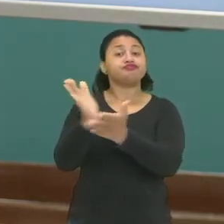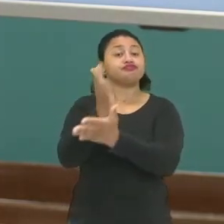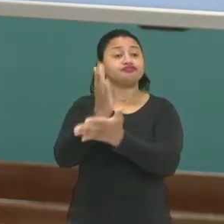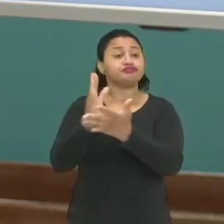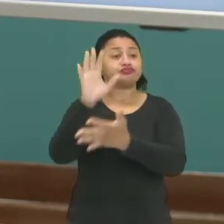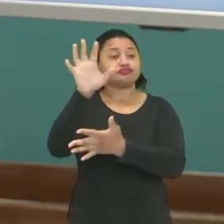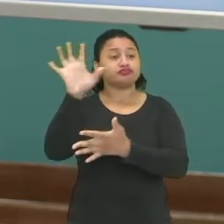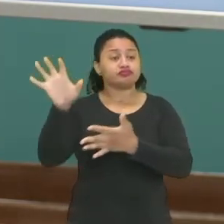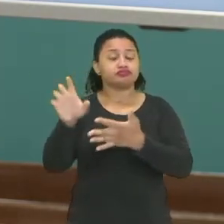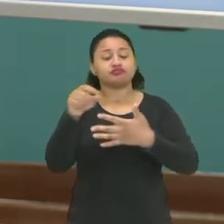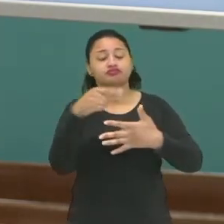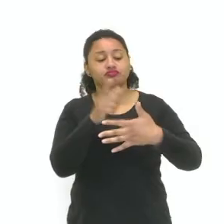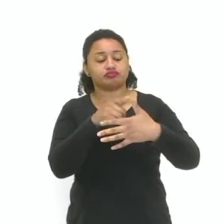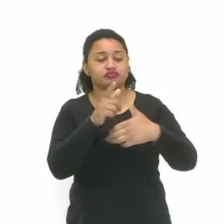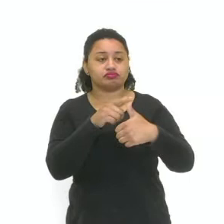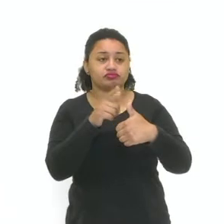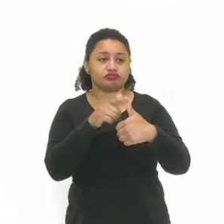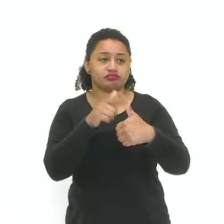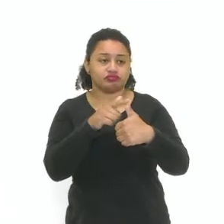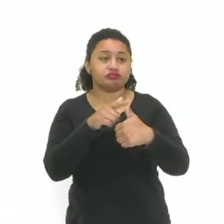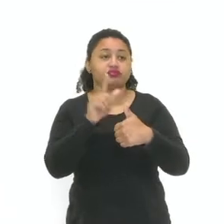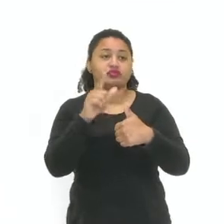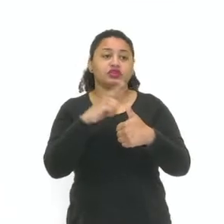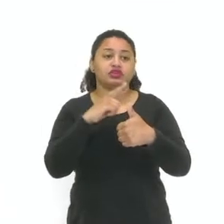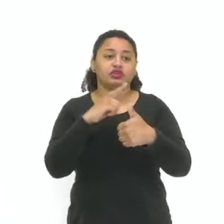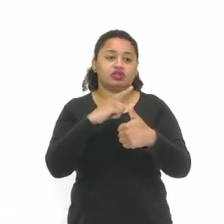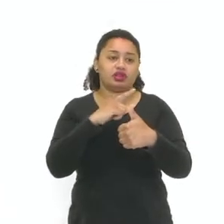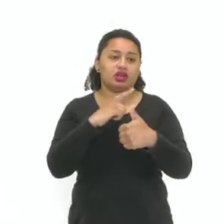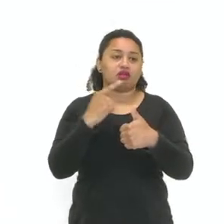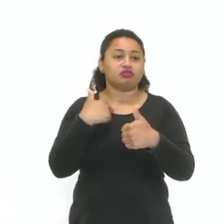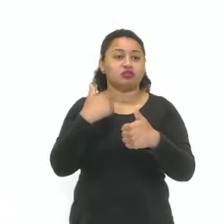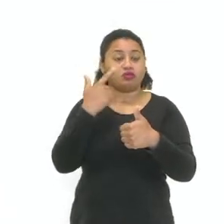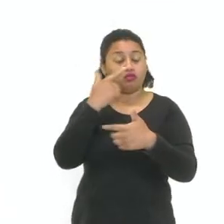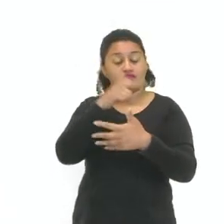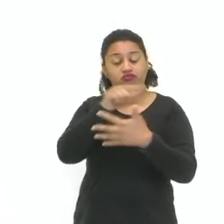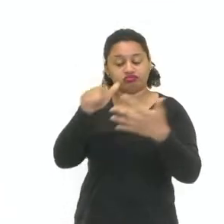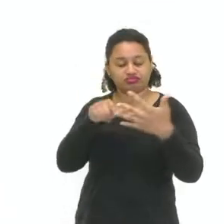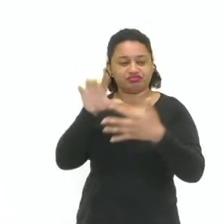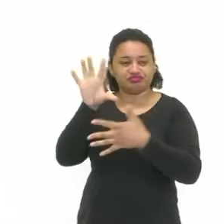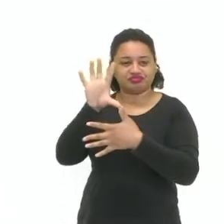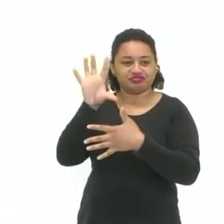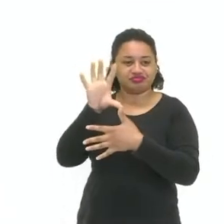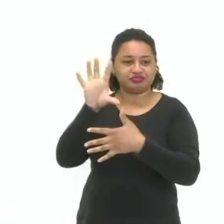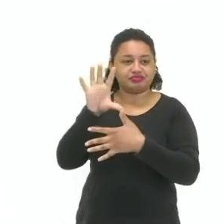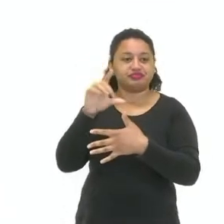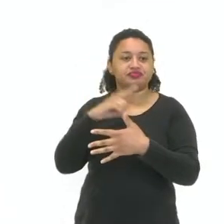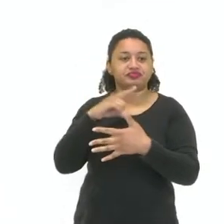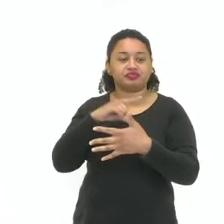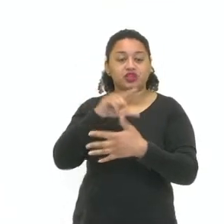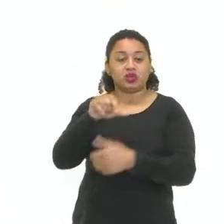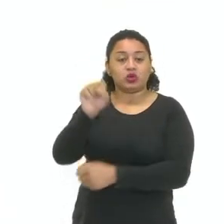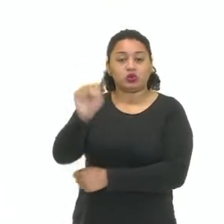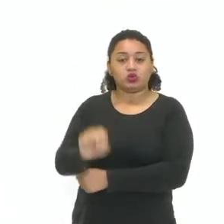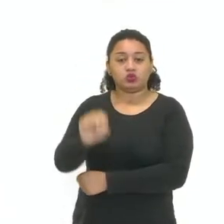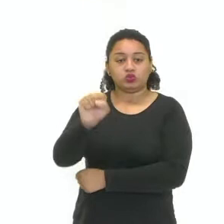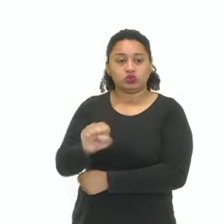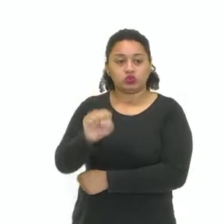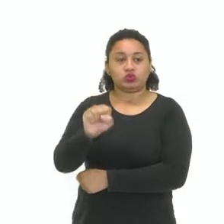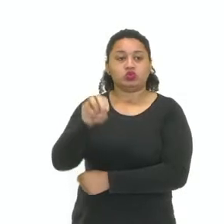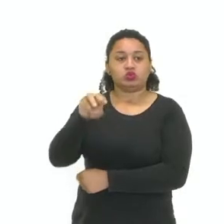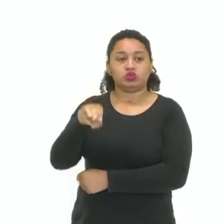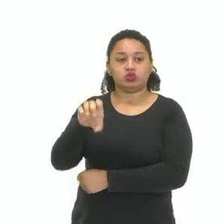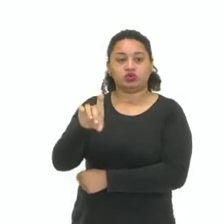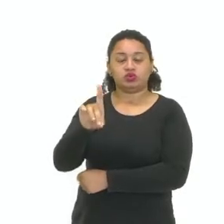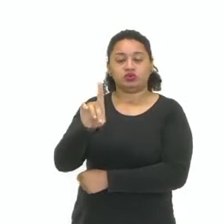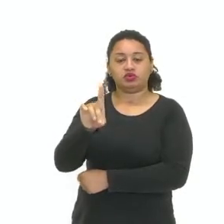que a gente vai citar o nome aqui. Vamos lá. Então, vamos começar olhando no mapa aqui, né? Olha só. A questão aqui do sul, aqui, ó, a África Meridional, que é